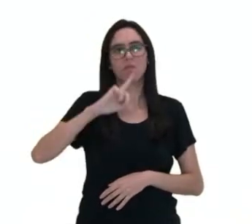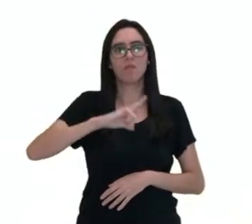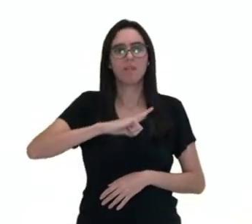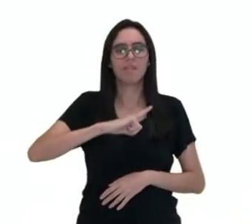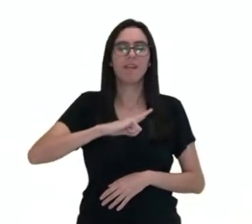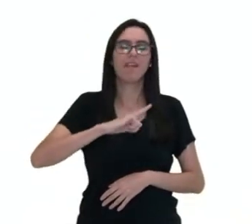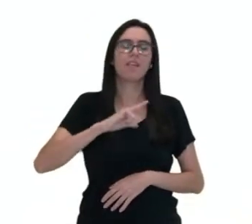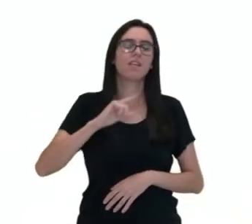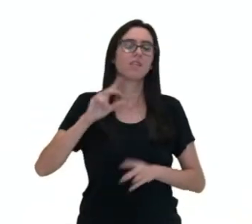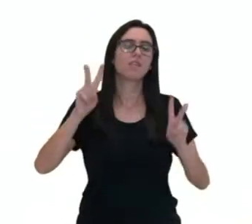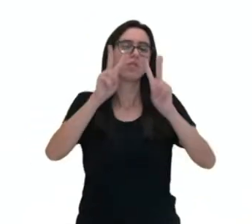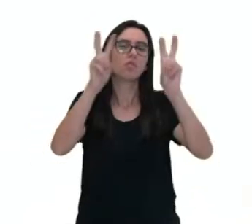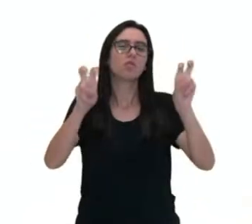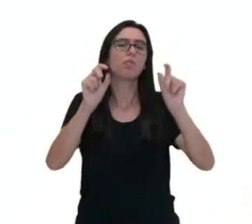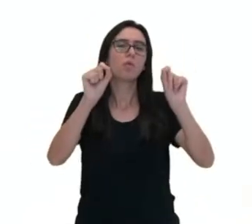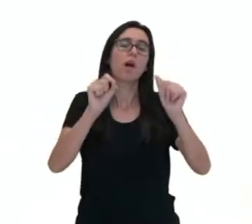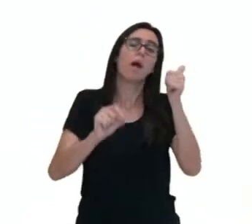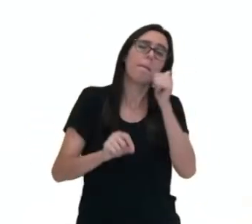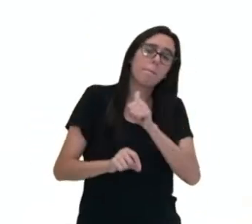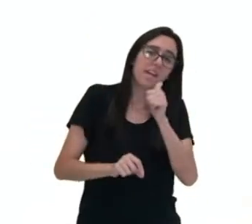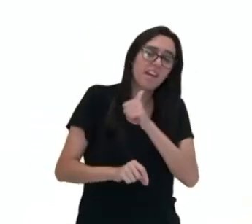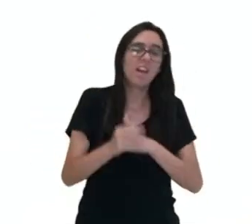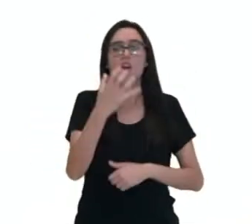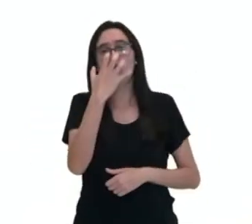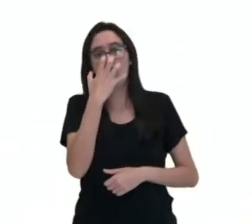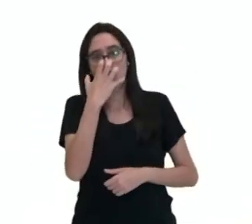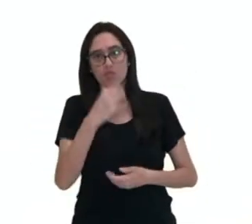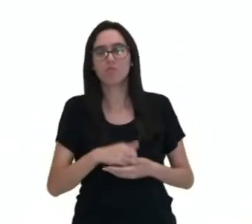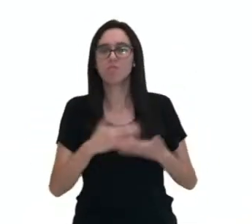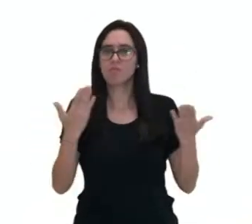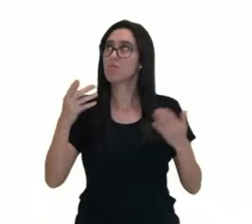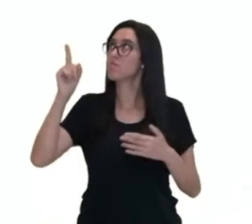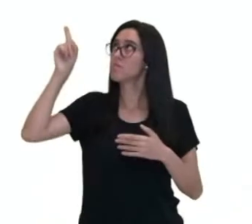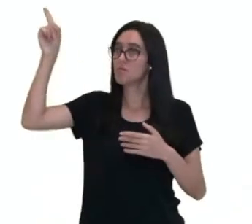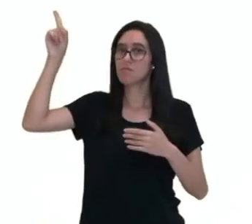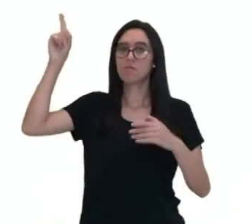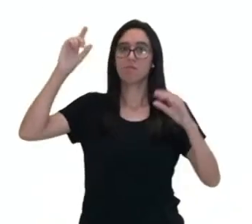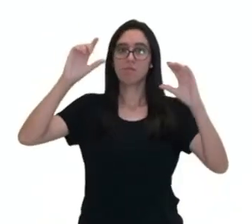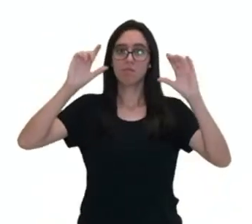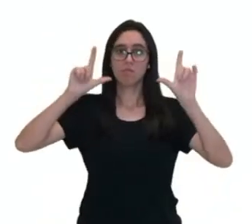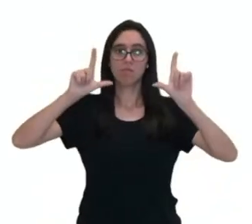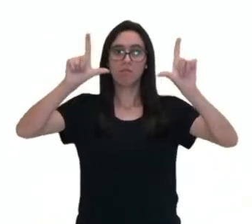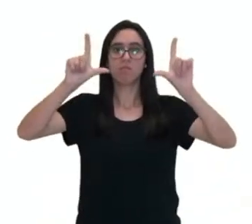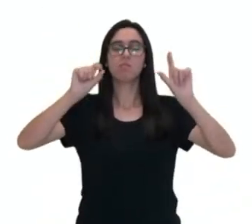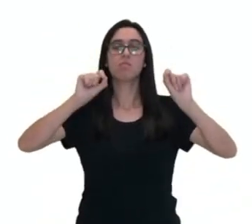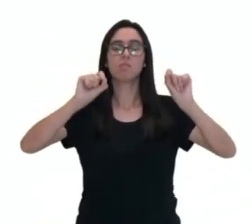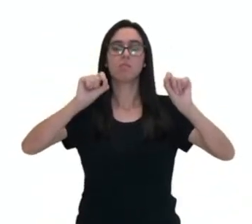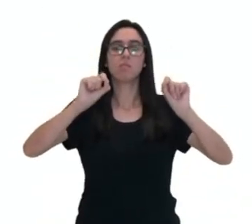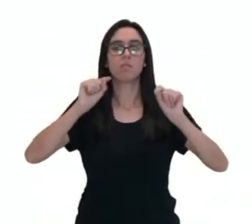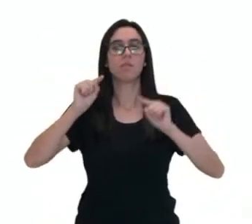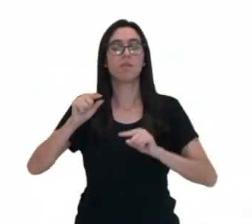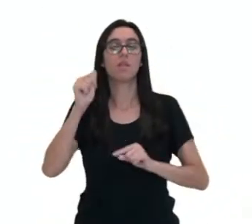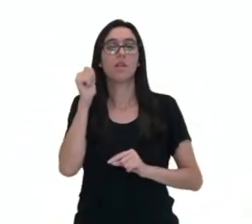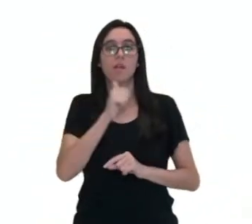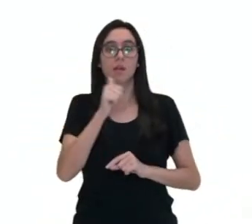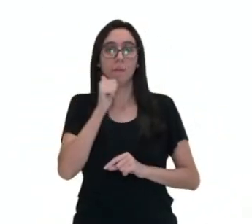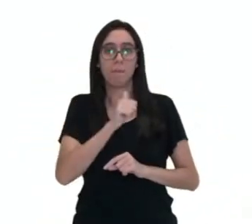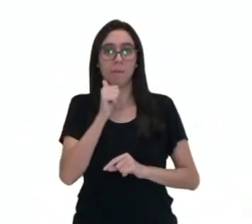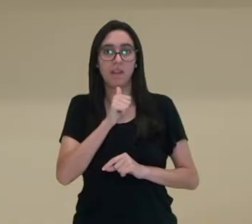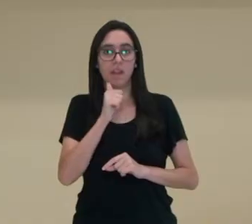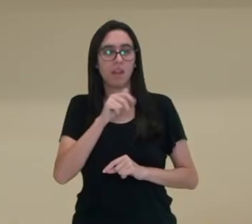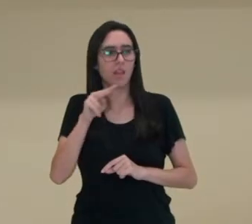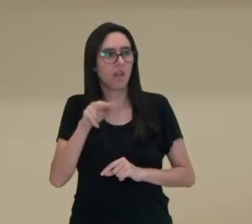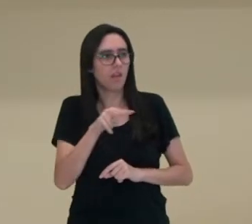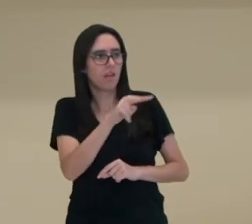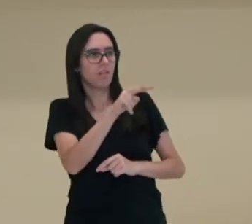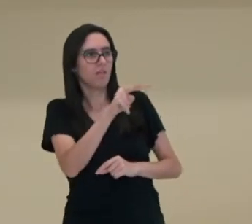vocês perceberam que nesse fragmento a gente está tratando do momento em que a menina viu o cachorro e ambos